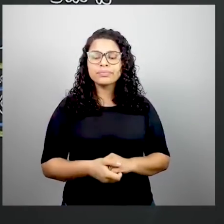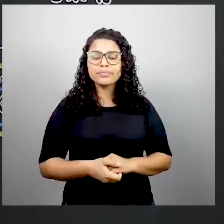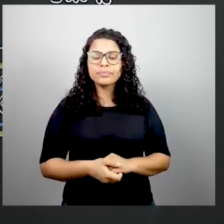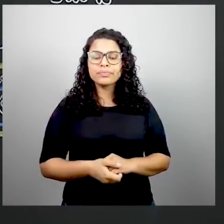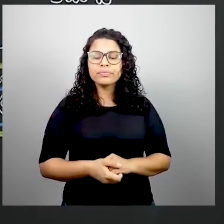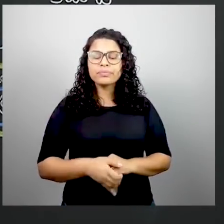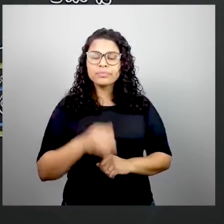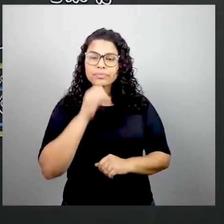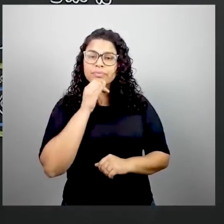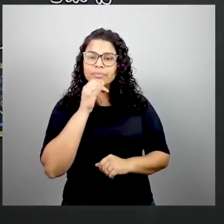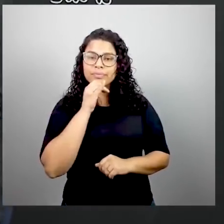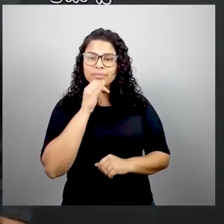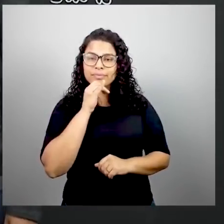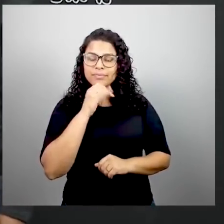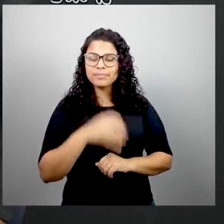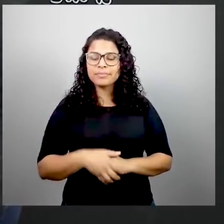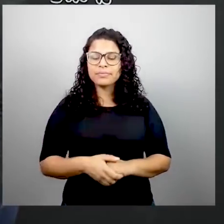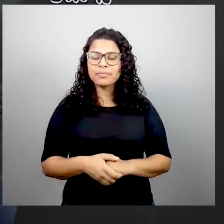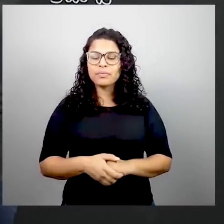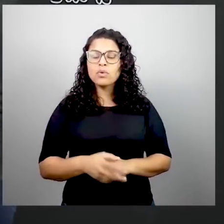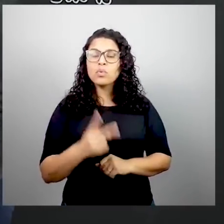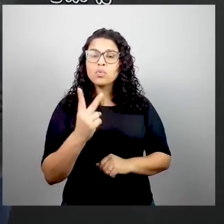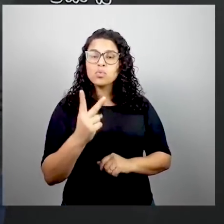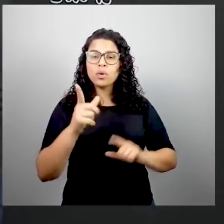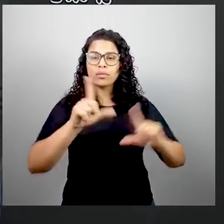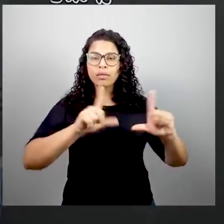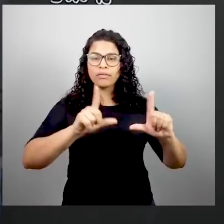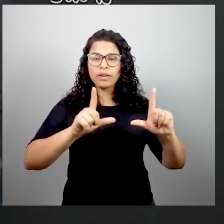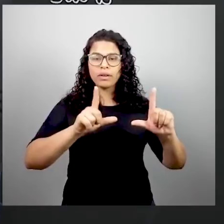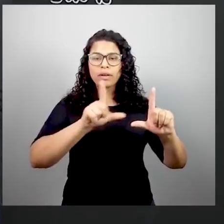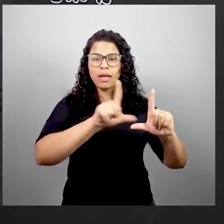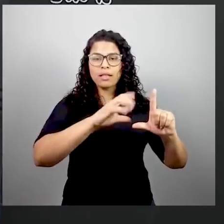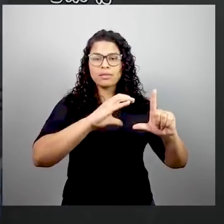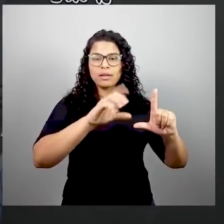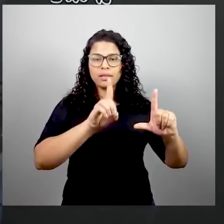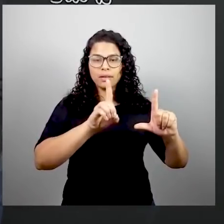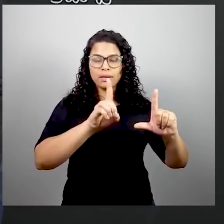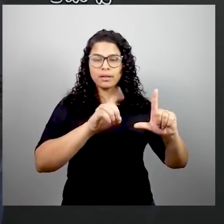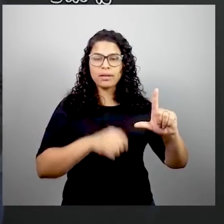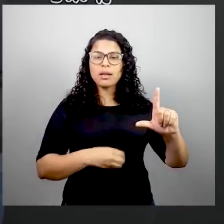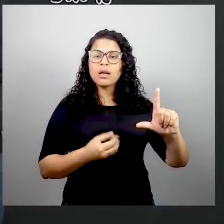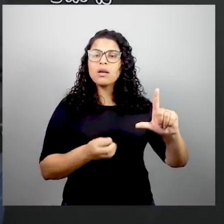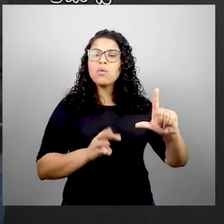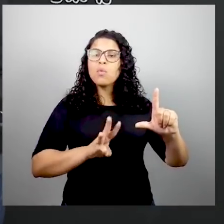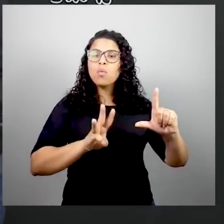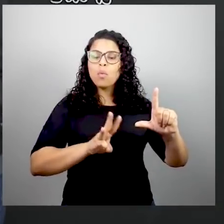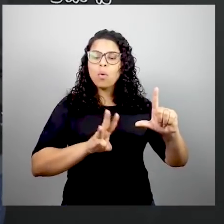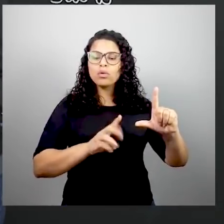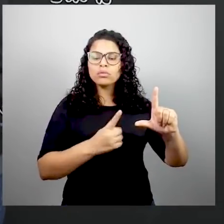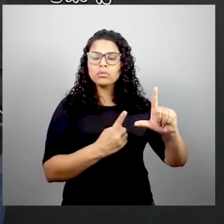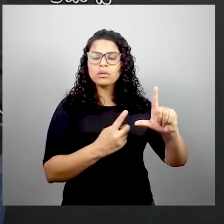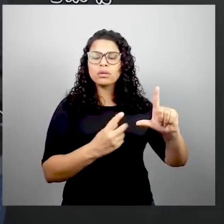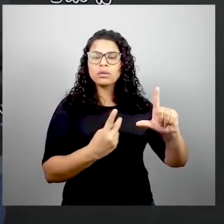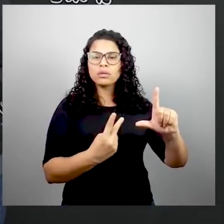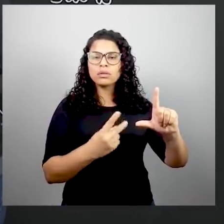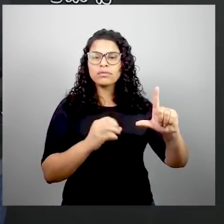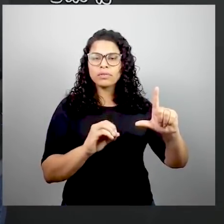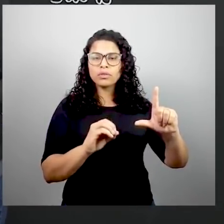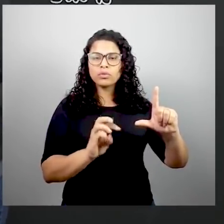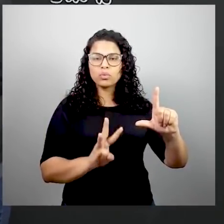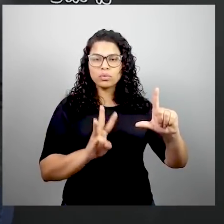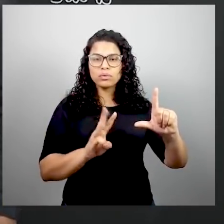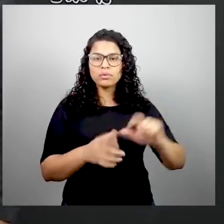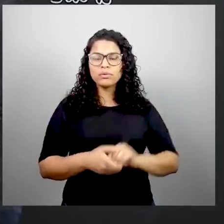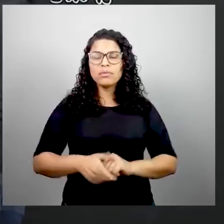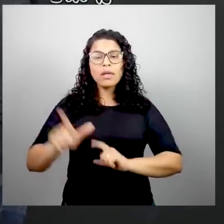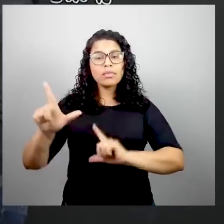para o exemplo? Peguei o exemplo aqui. 2 TVs, uma TV de LCD de 32, ela tem uma demanda e a potência dela é de